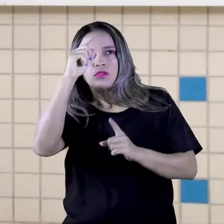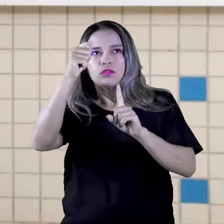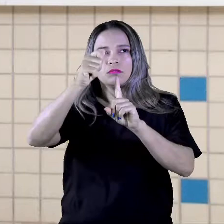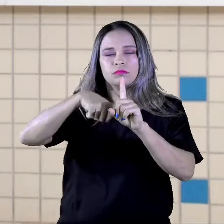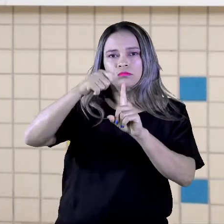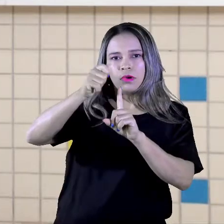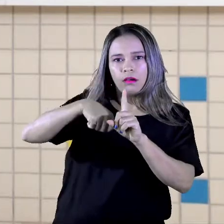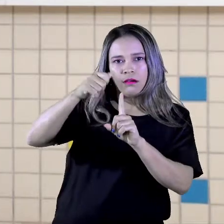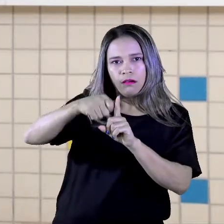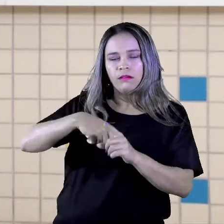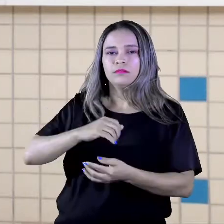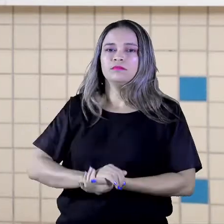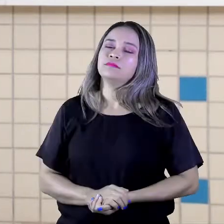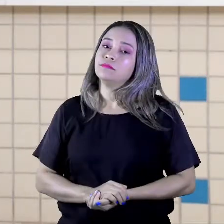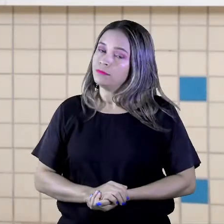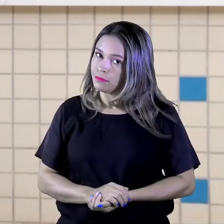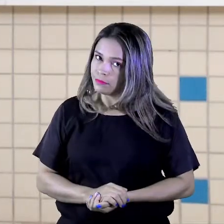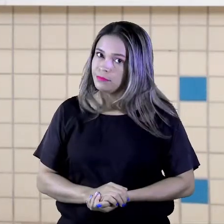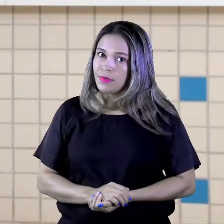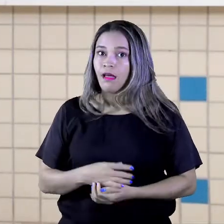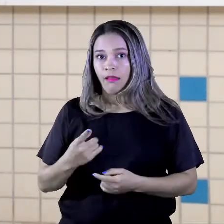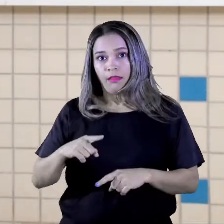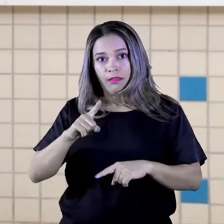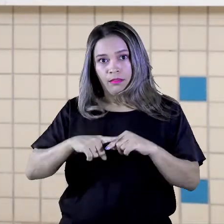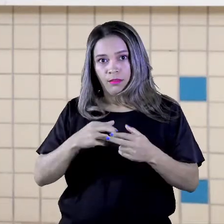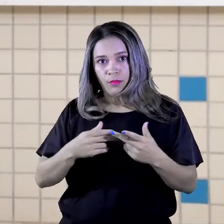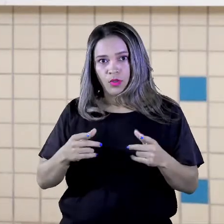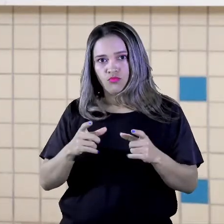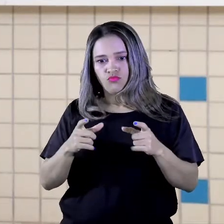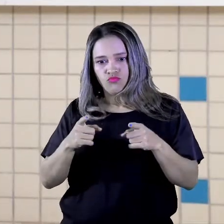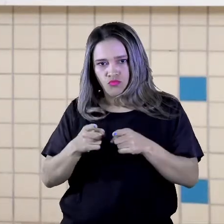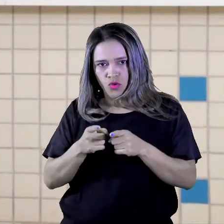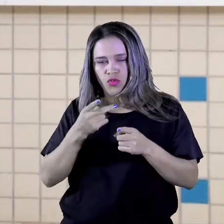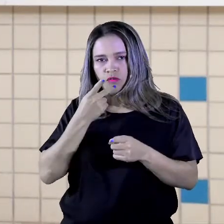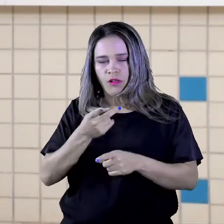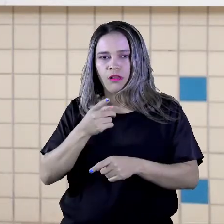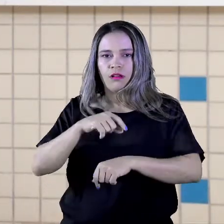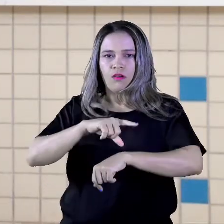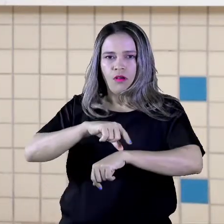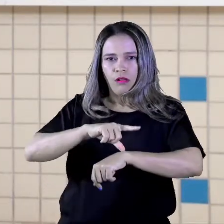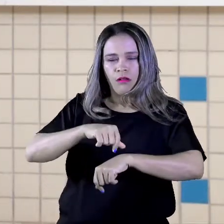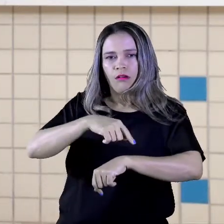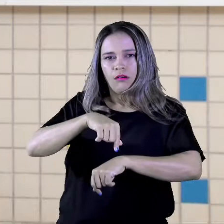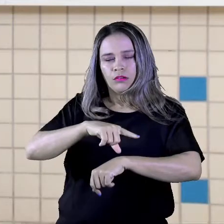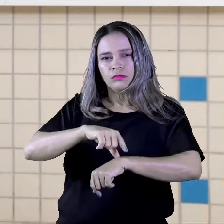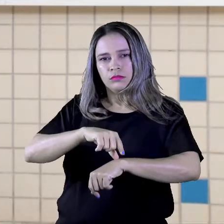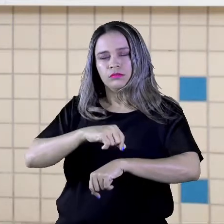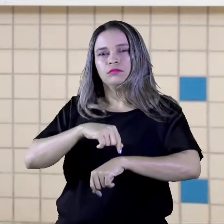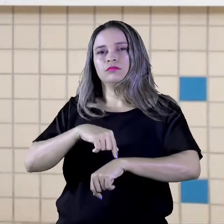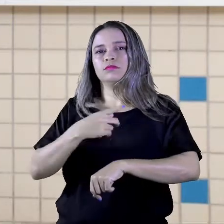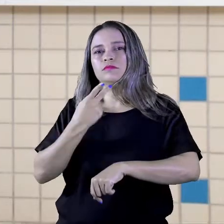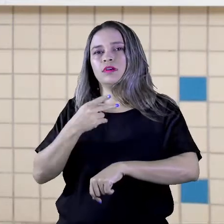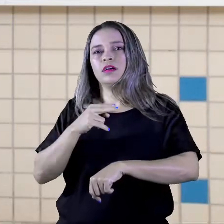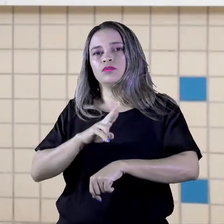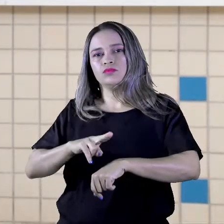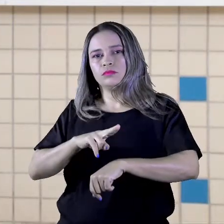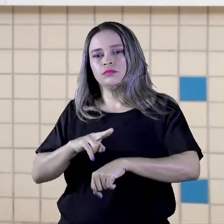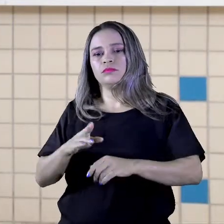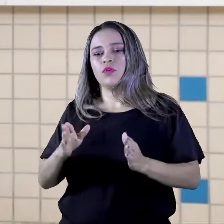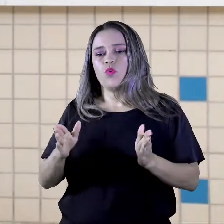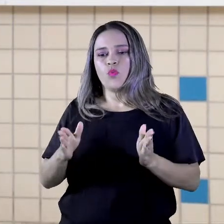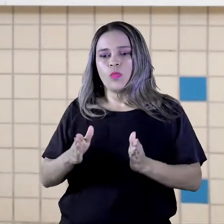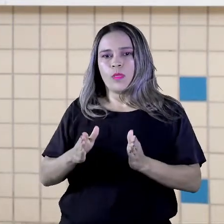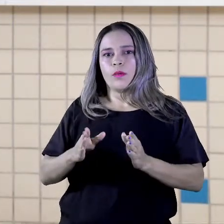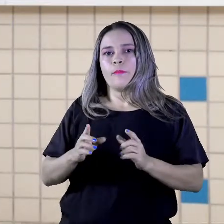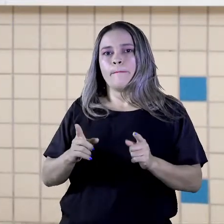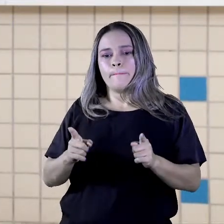meses, Mas só que esses instrumentos menores que eu falei para vocês, que é o relógio, ele é utilizado para medir um tempo menor, de